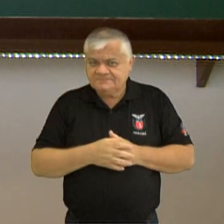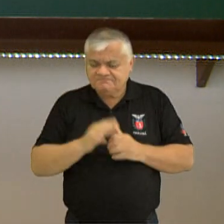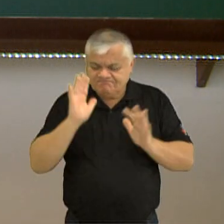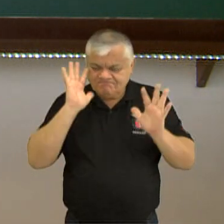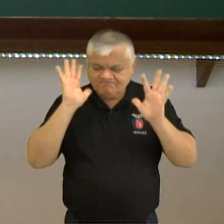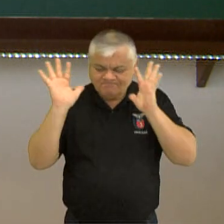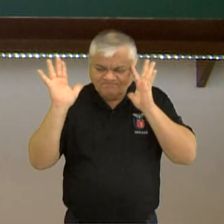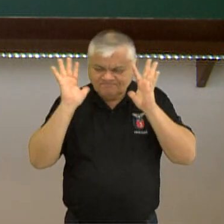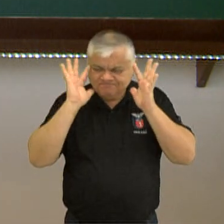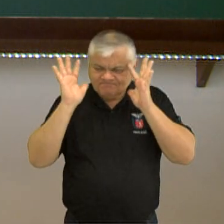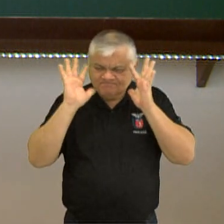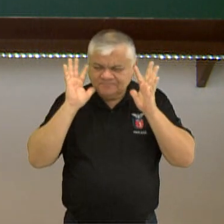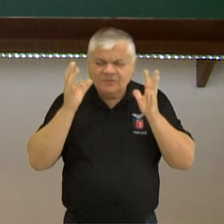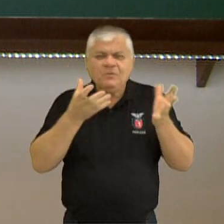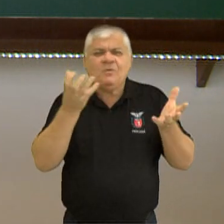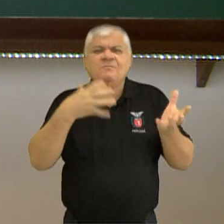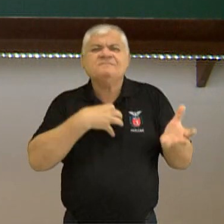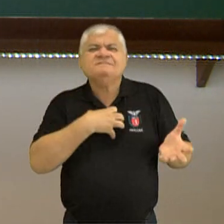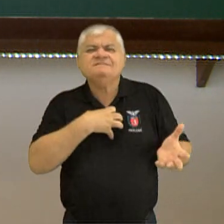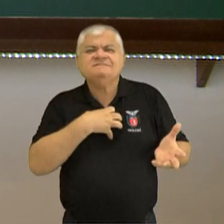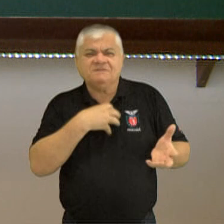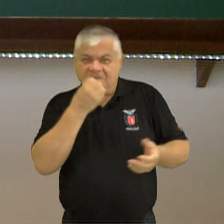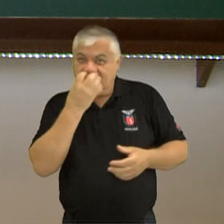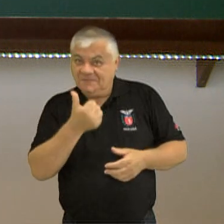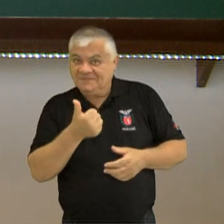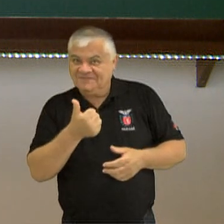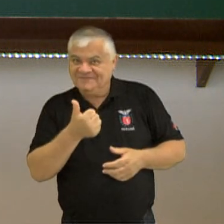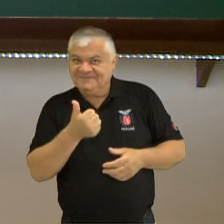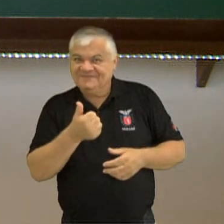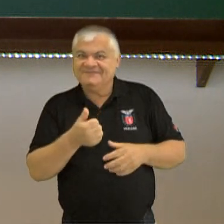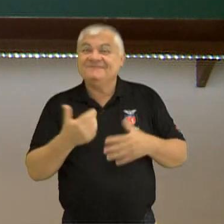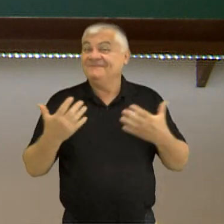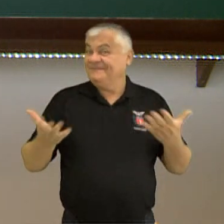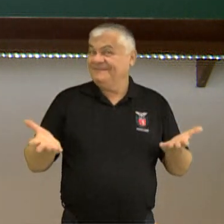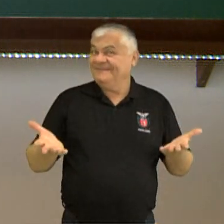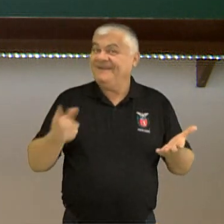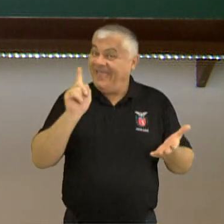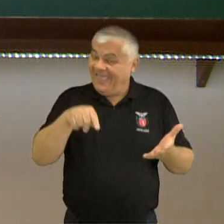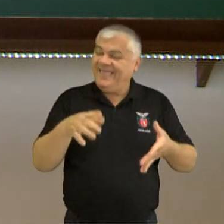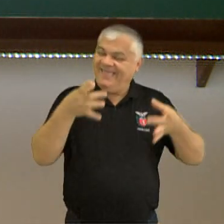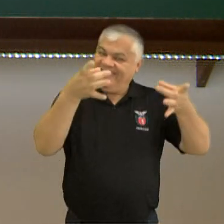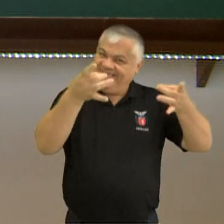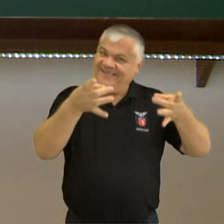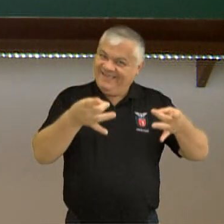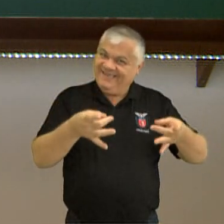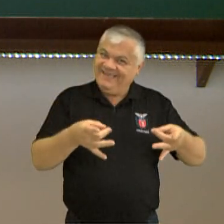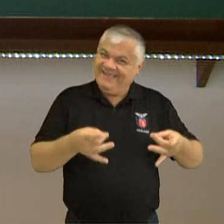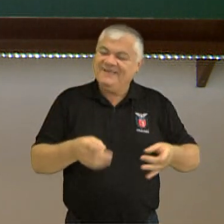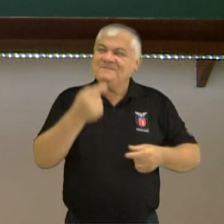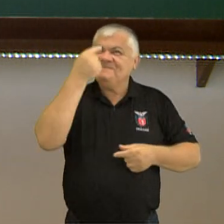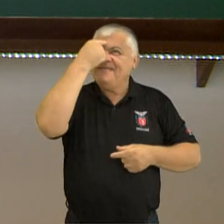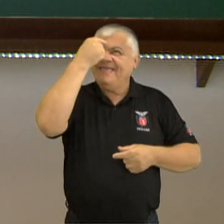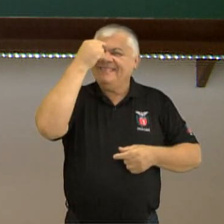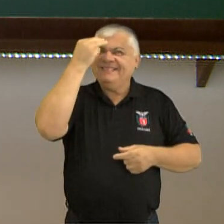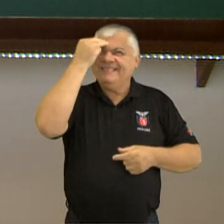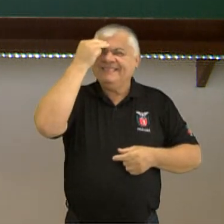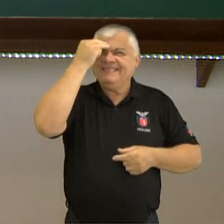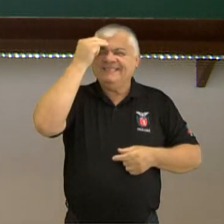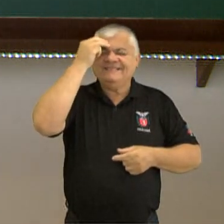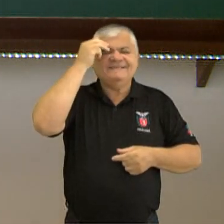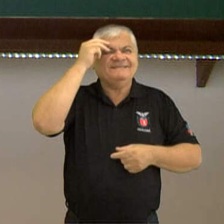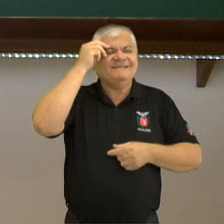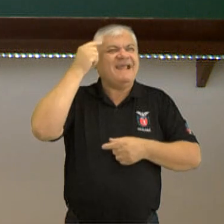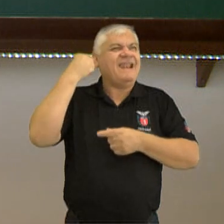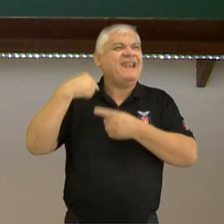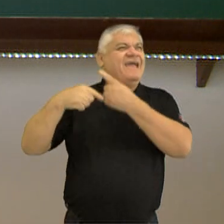Reflita, pense, como foi? Foi bom, Então, você está fazendo aí um relato mental,